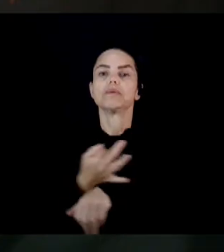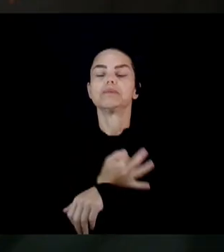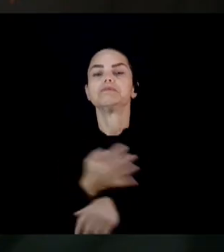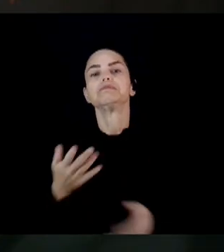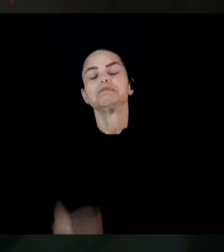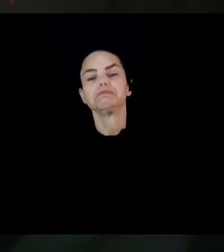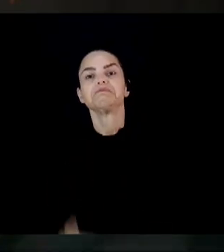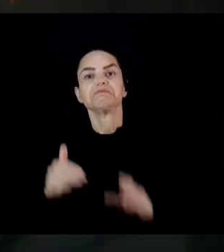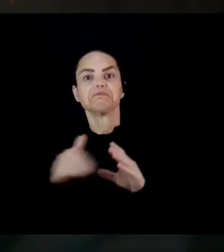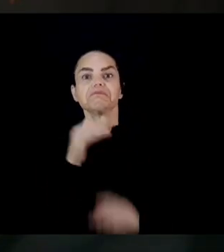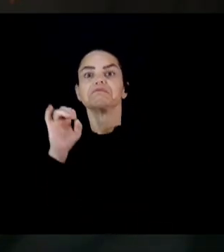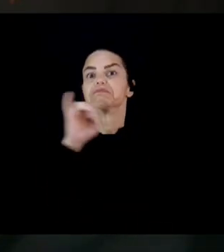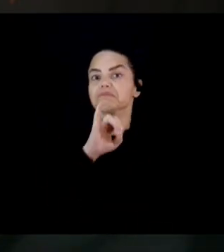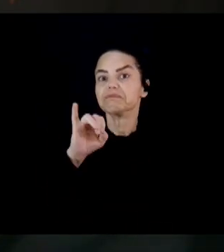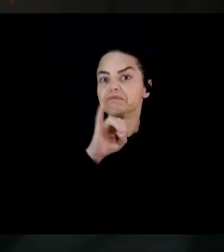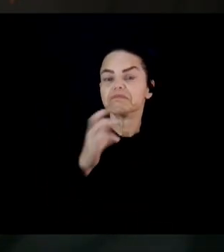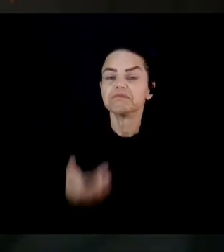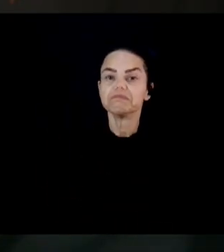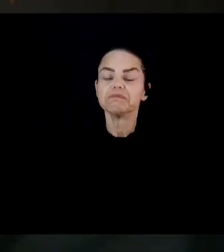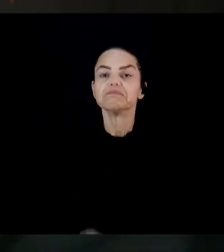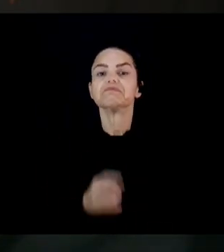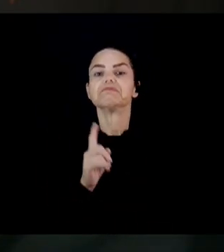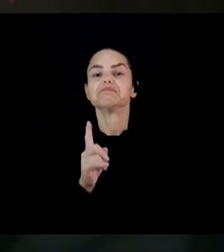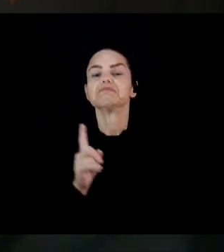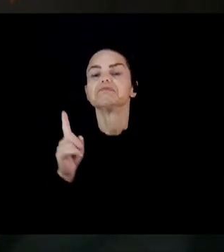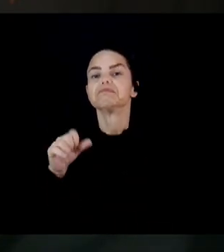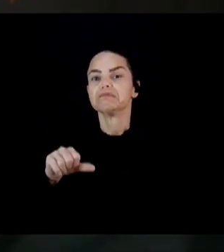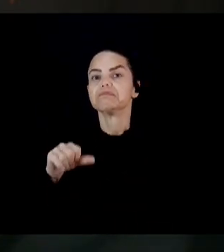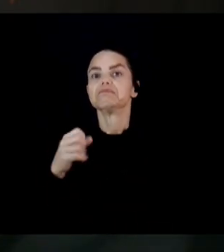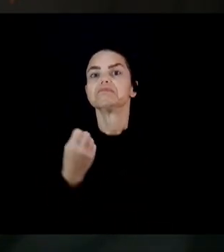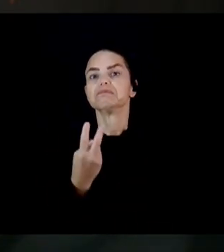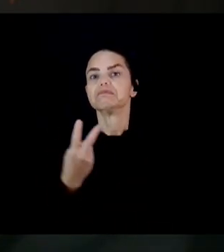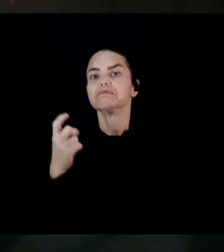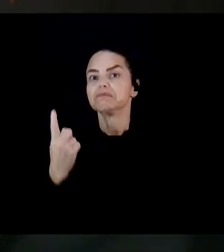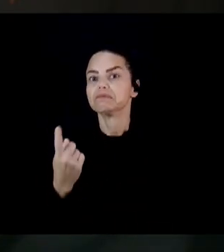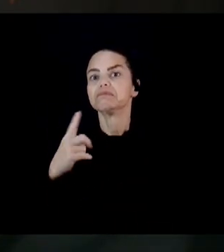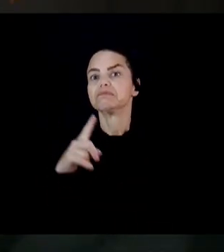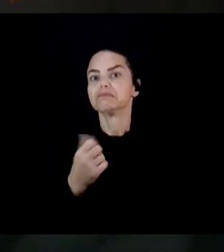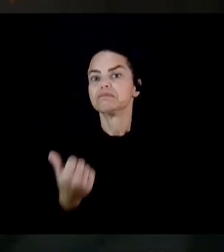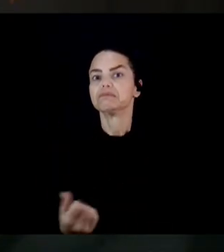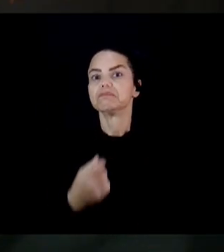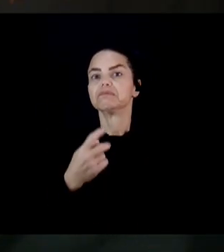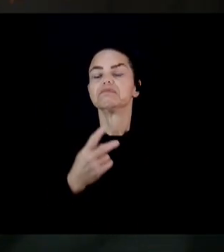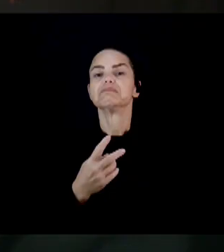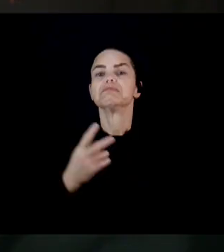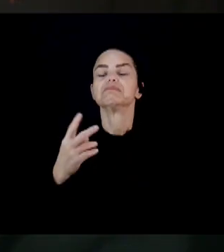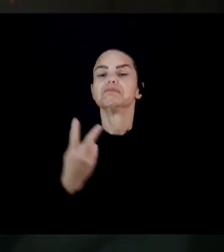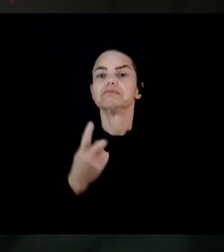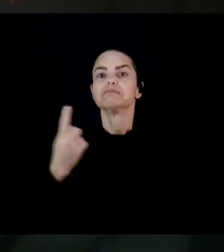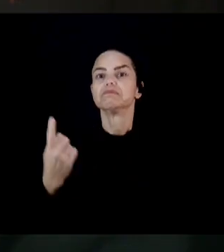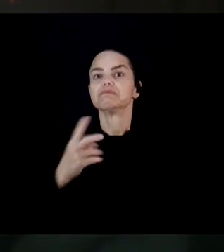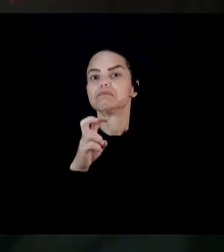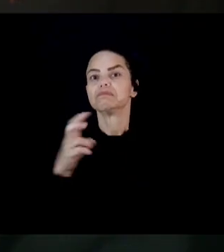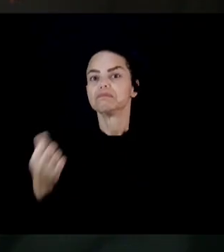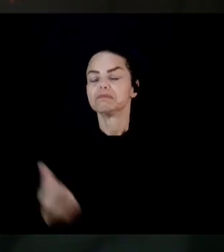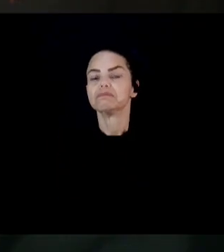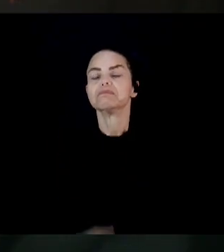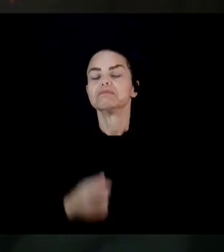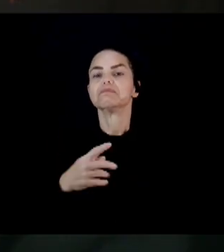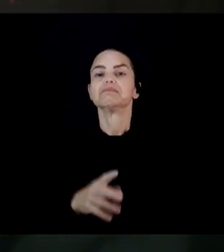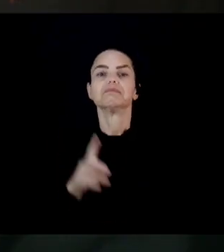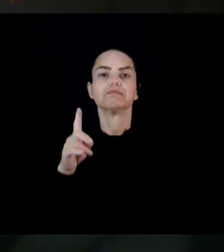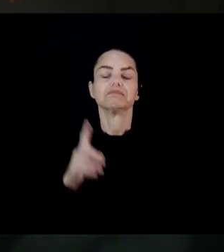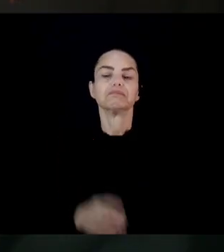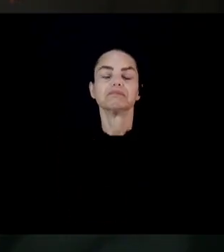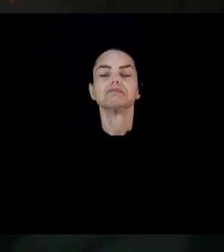um oi para o 19 21 16 0156 e seguir todas as opções do sistema. O atendimento é